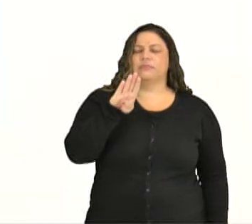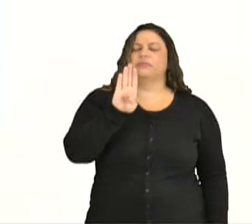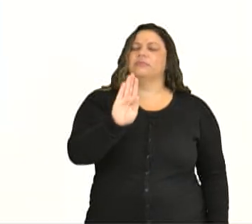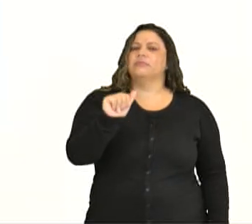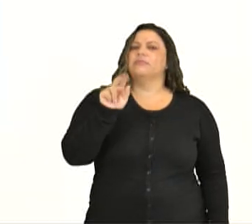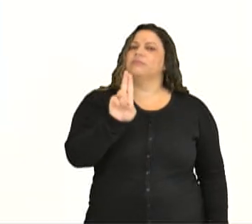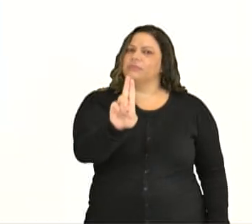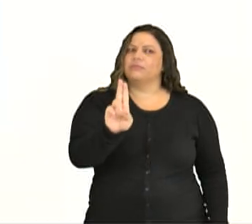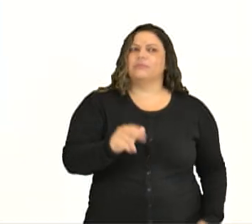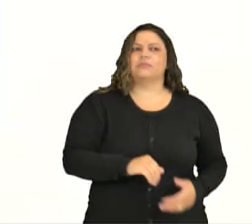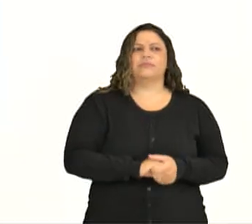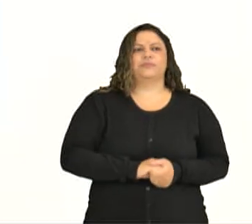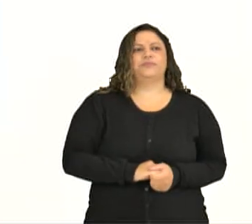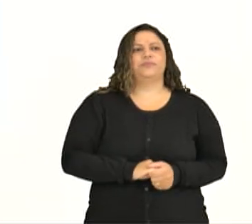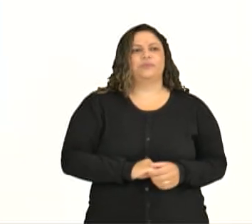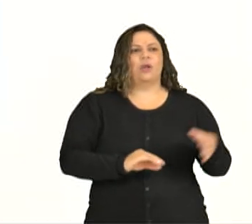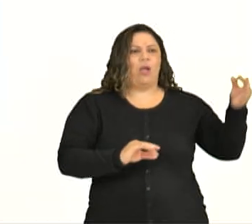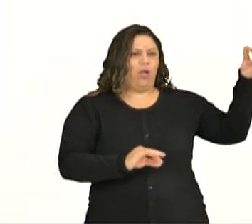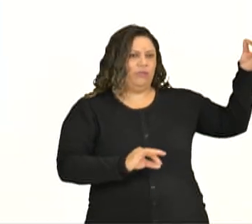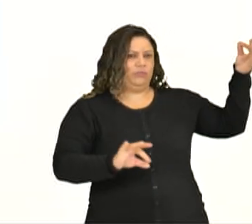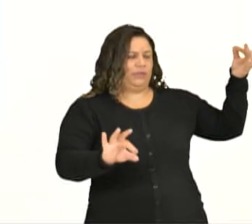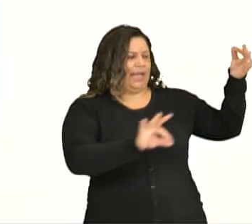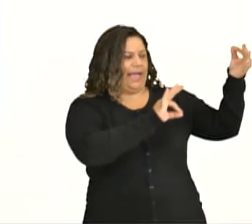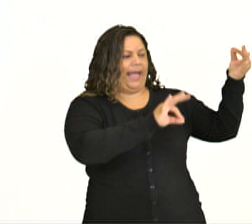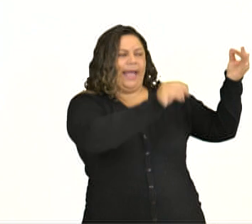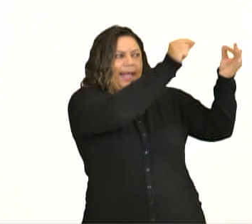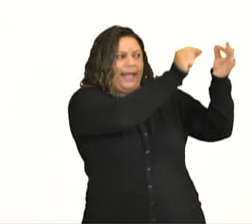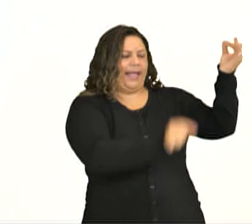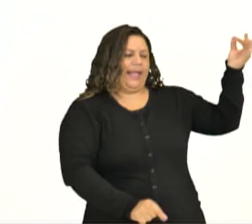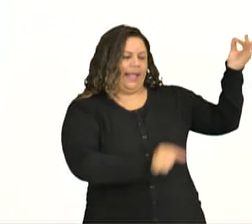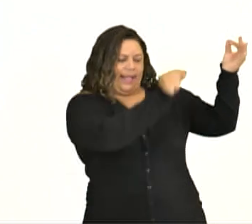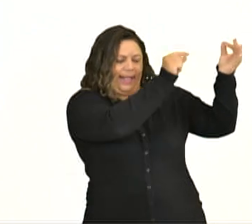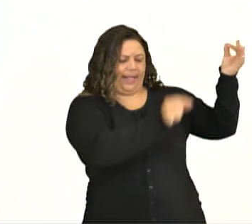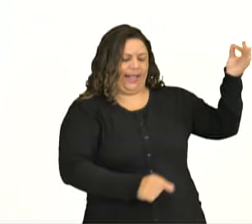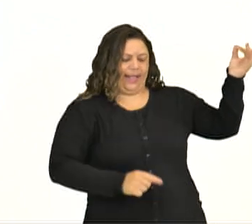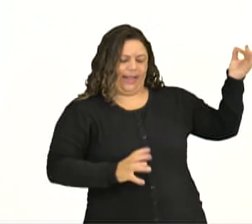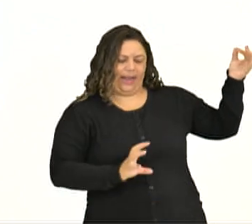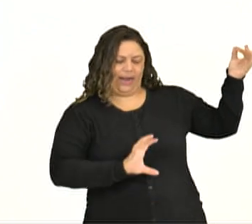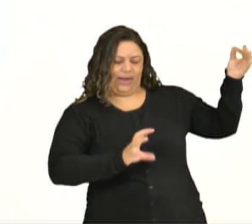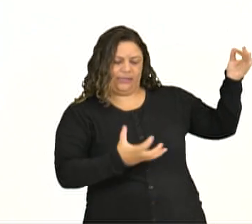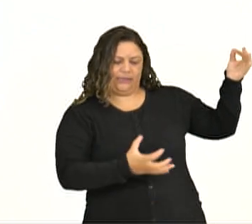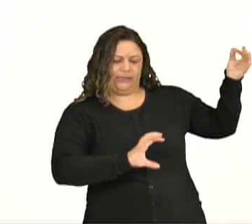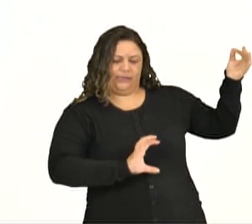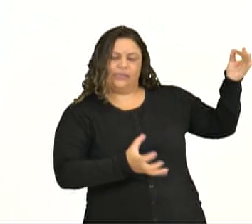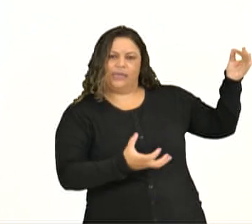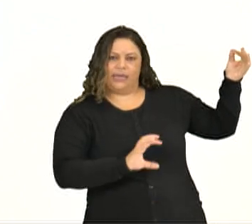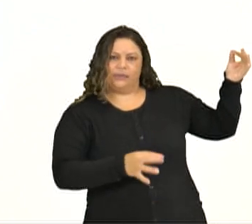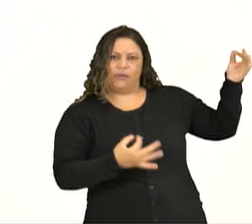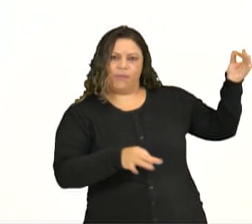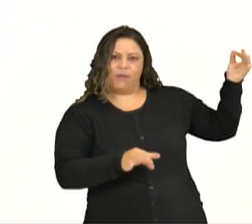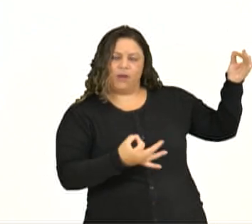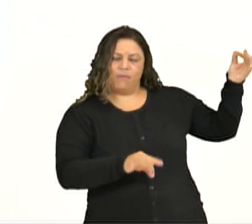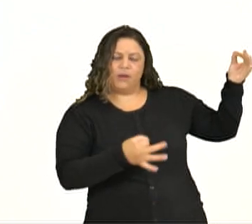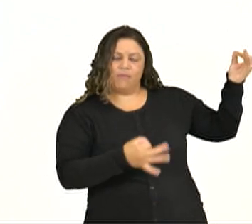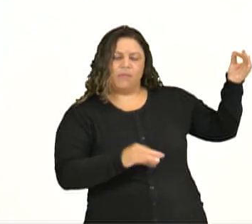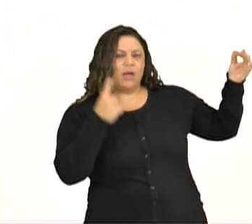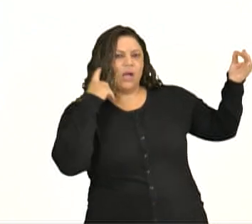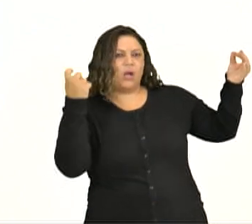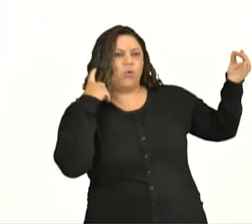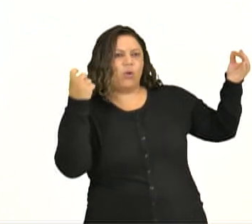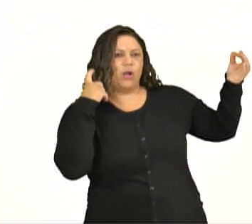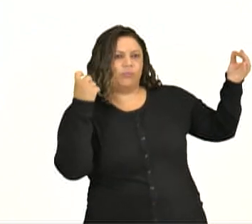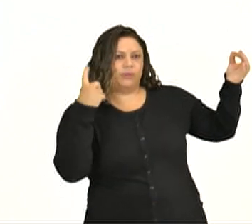é aqui é o pau de berimbau, arame, né, tem a cabaça, que é aqui, onde sai o som, o caixixi,